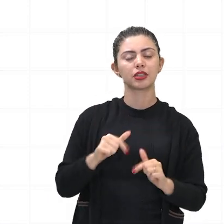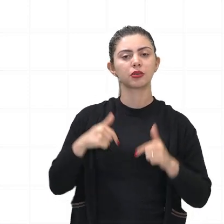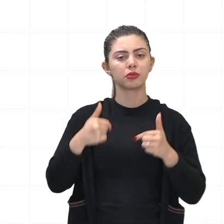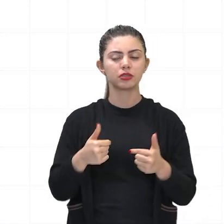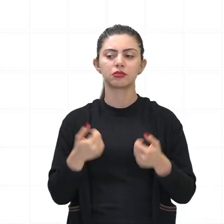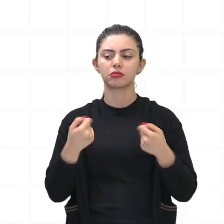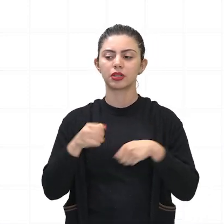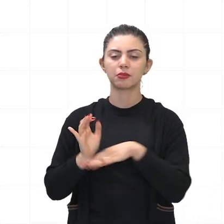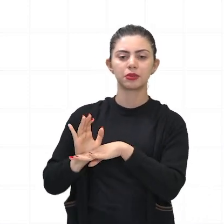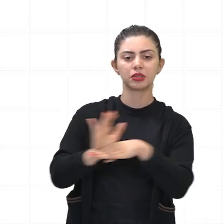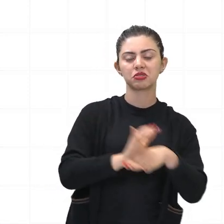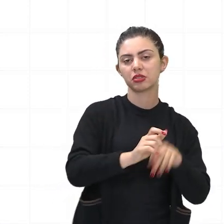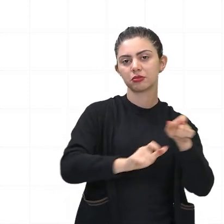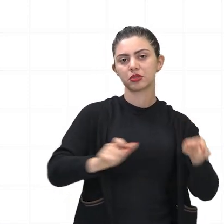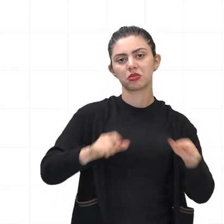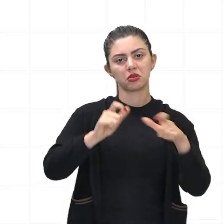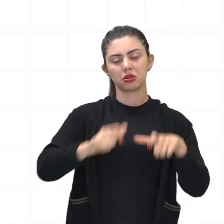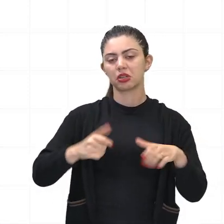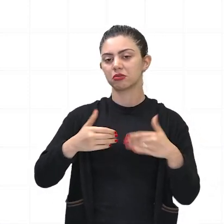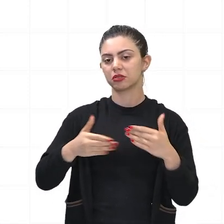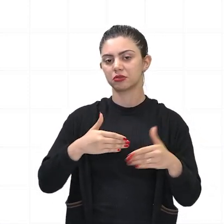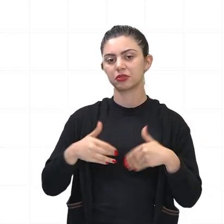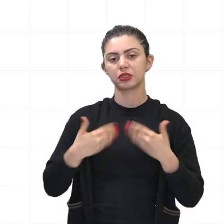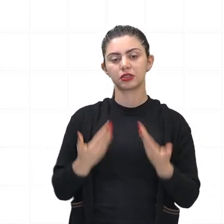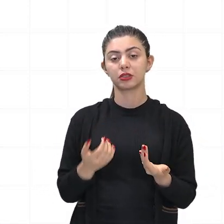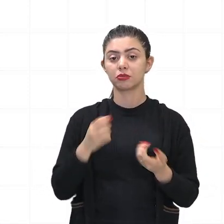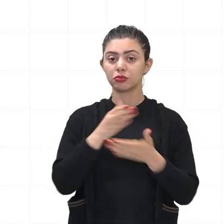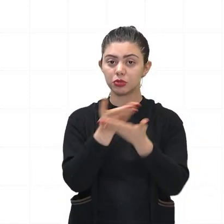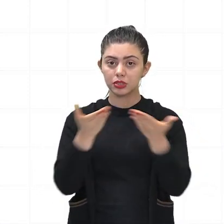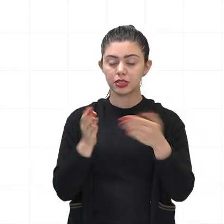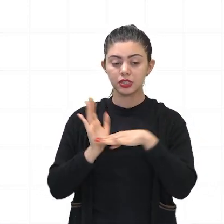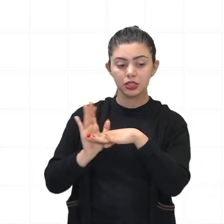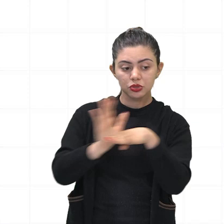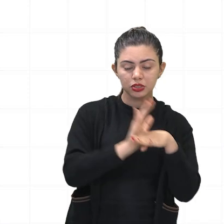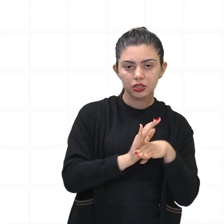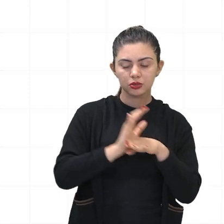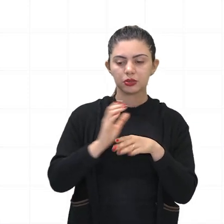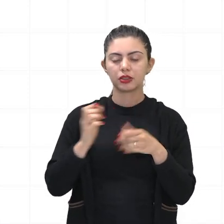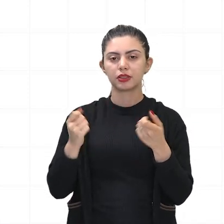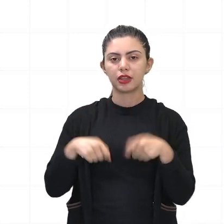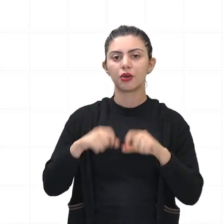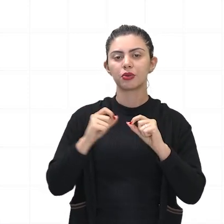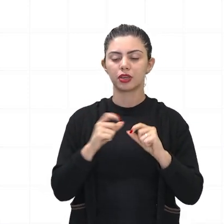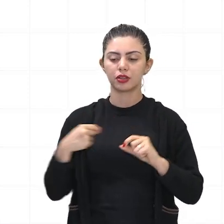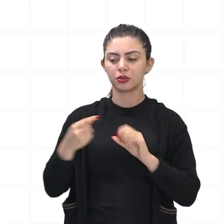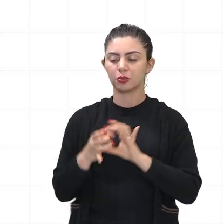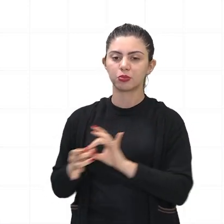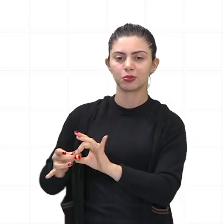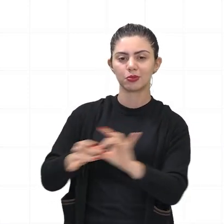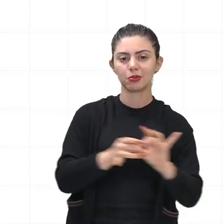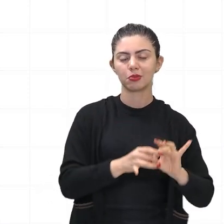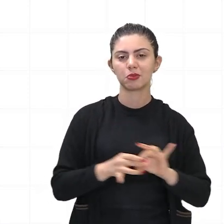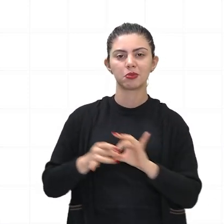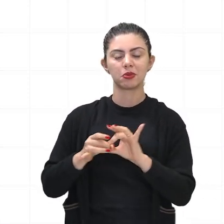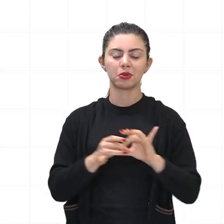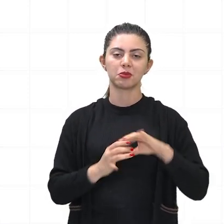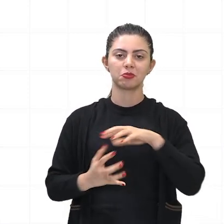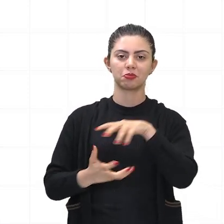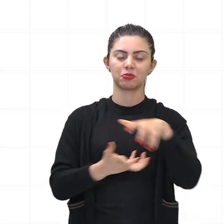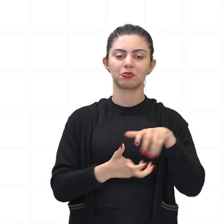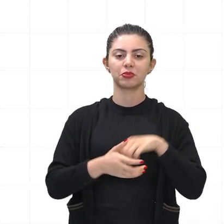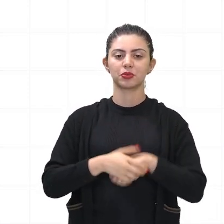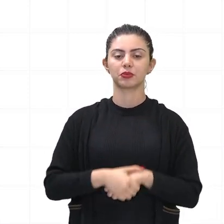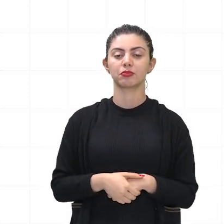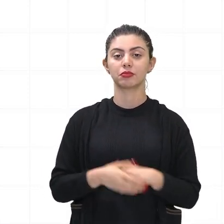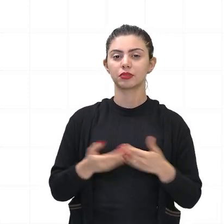bem onde você está. São esses pequenos pedaços de bem juntos que inundam o mundo. Olha só,